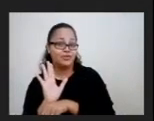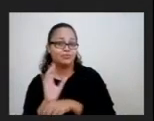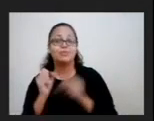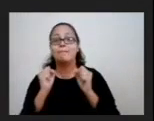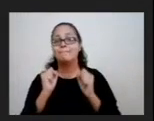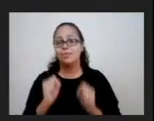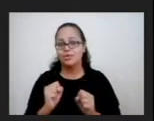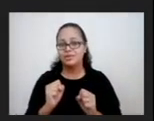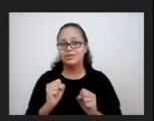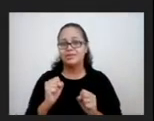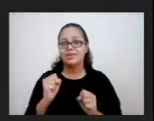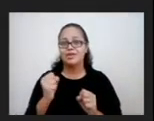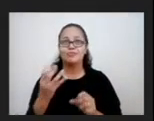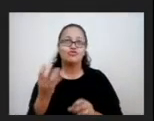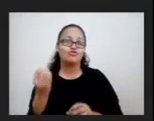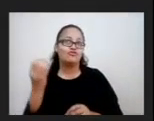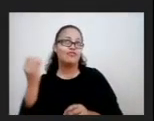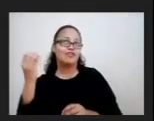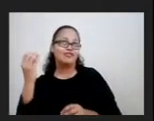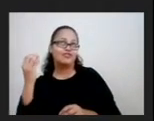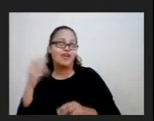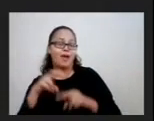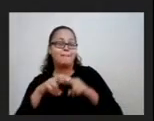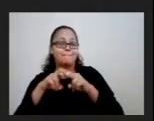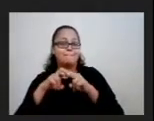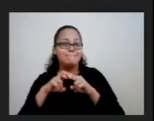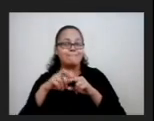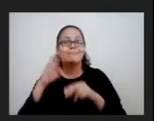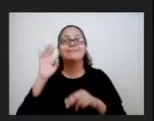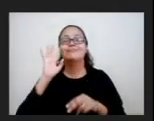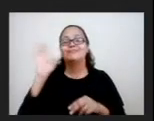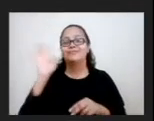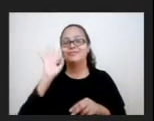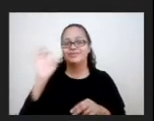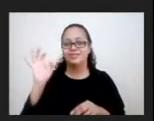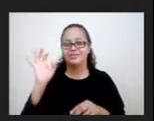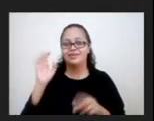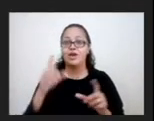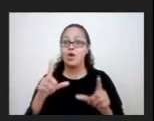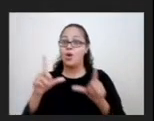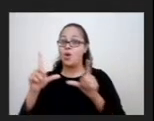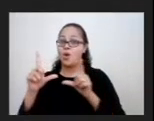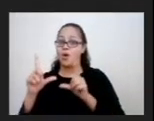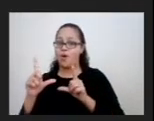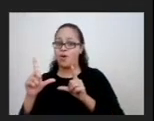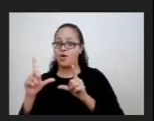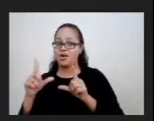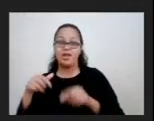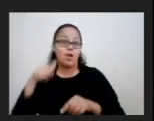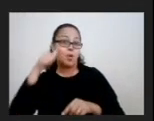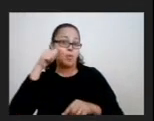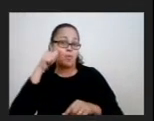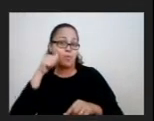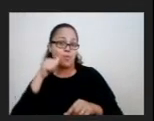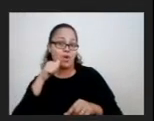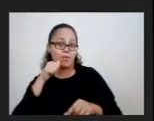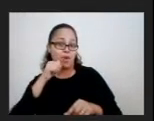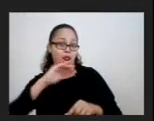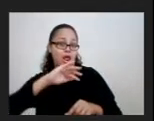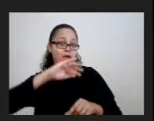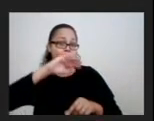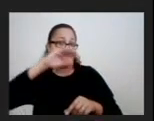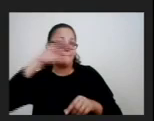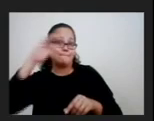meio da nossa imaginação. E existem muitas formas de viajar. Olha só que interessante. Uma mulher escalando